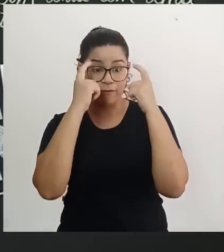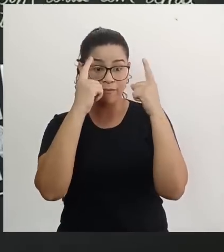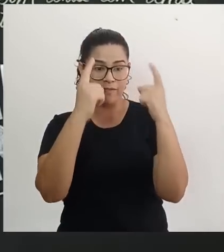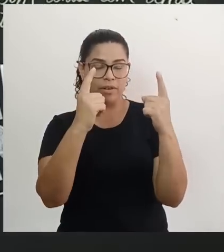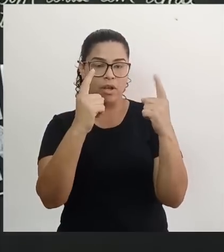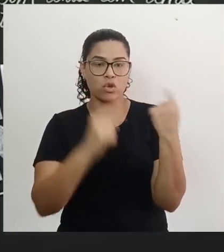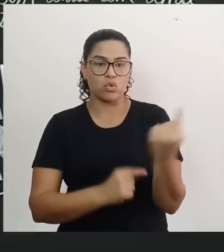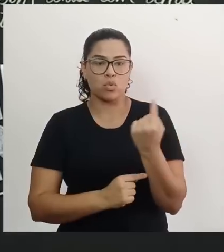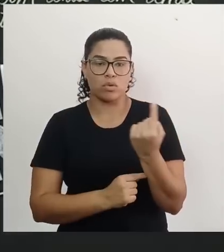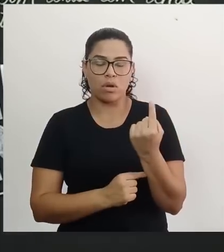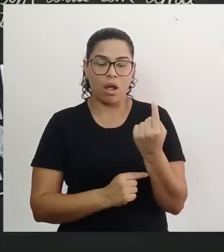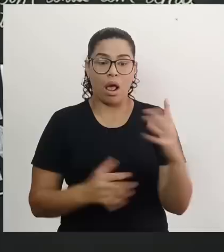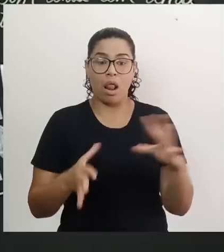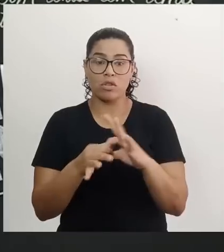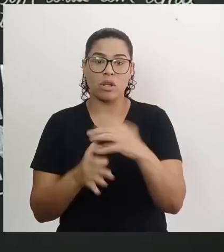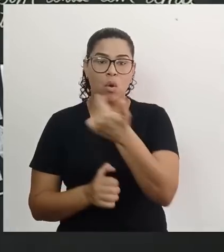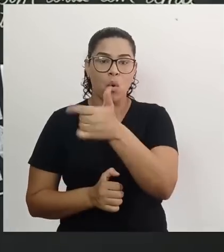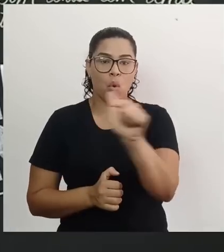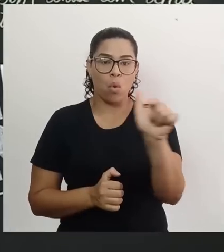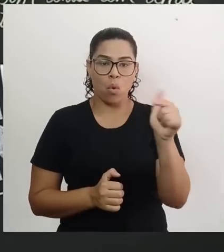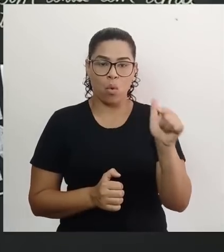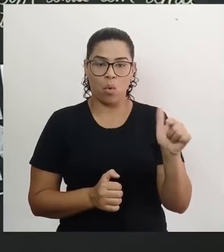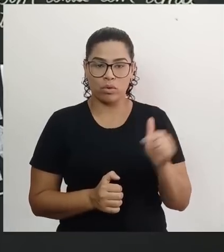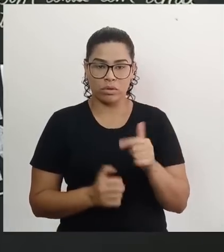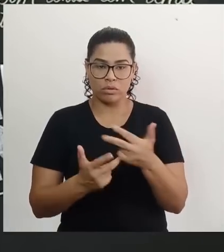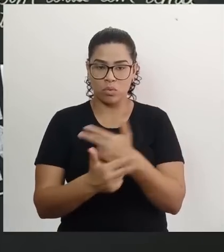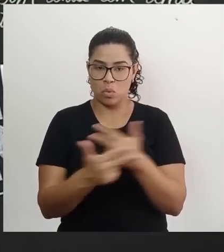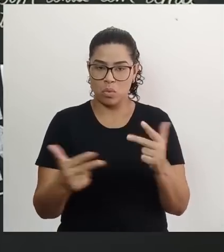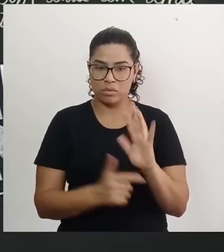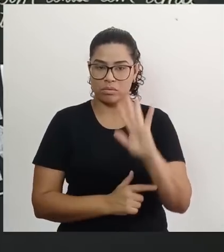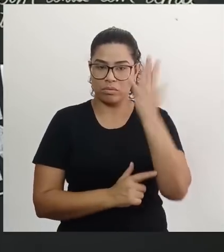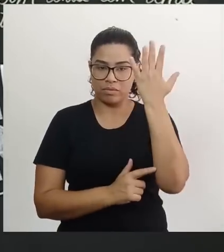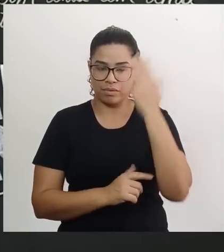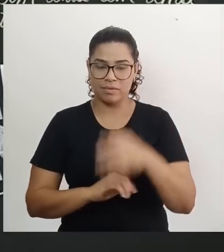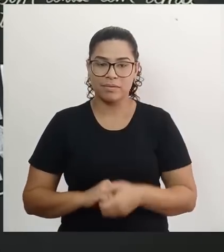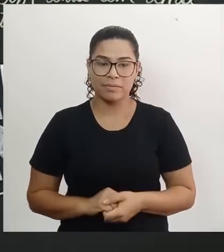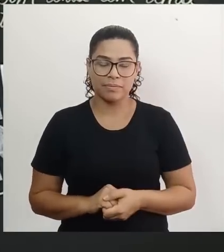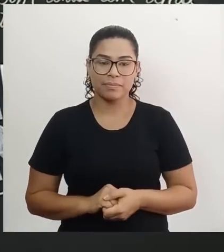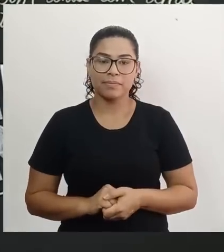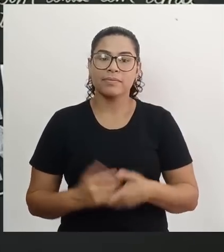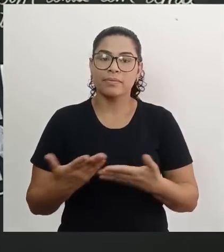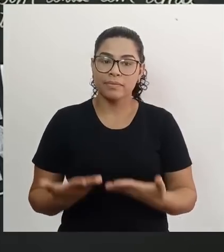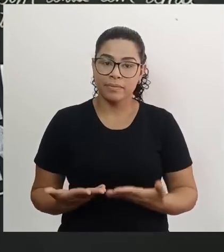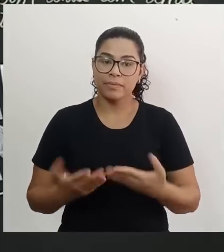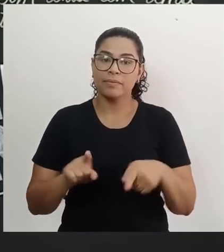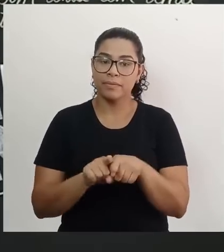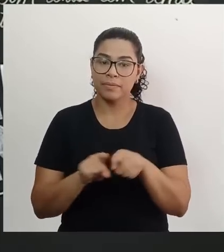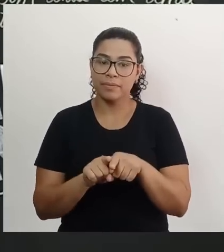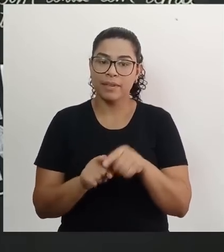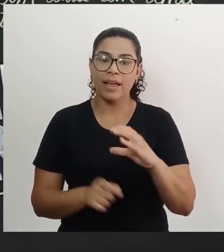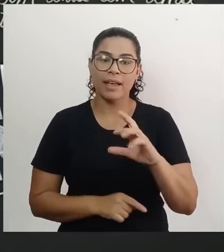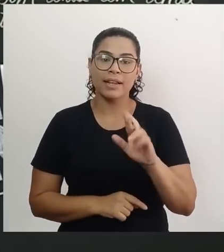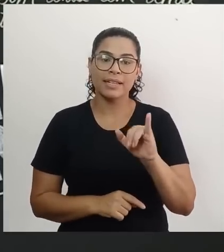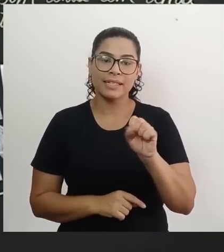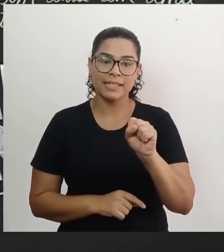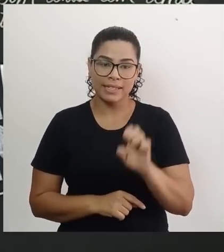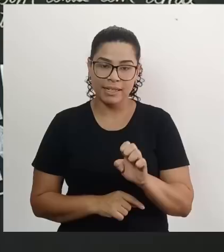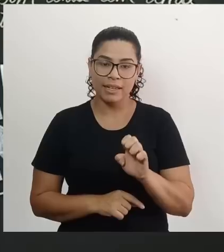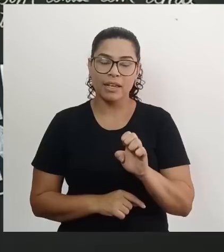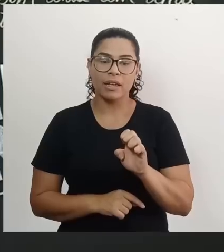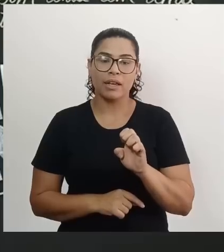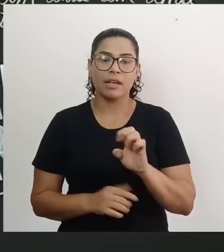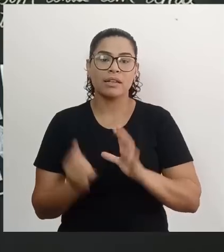ela está relacionada a outros fatores, tal como a crise de segurança pública. Não